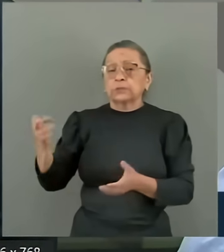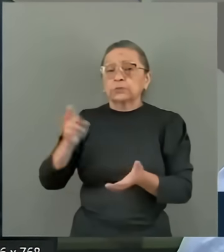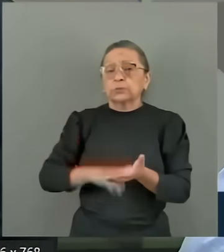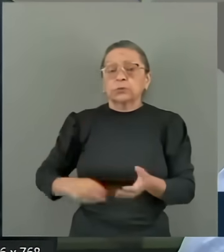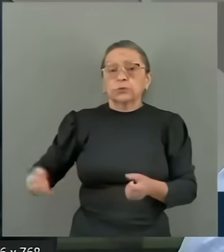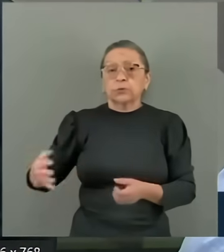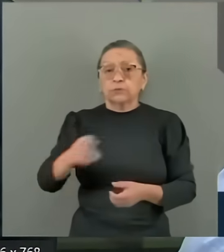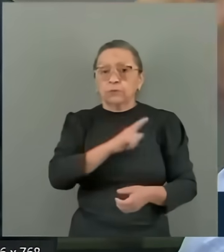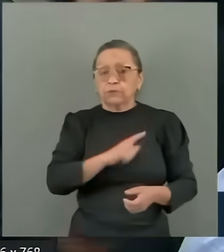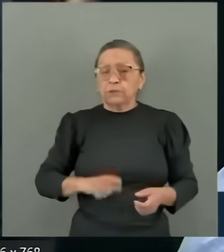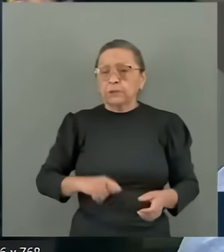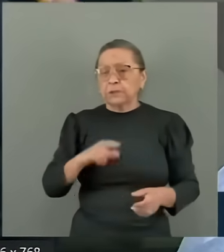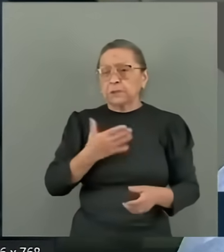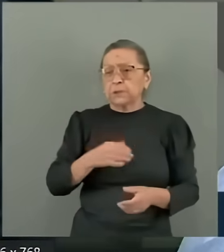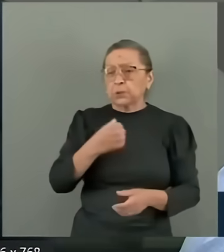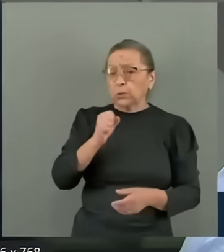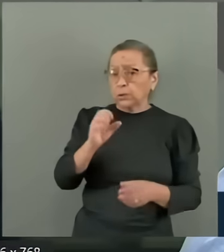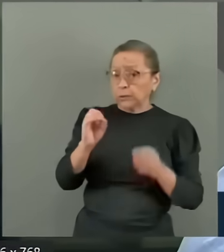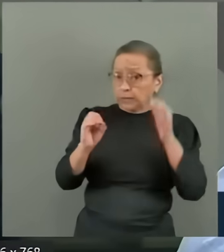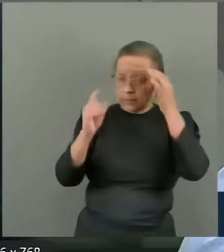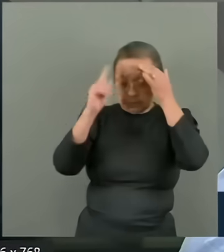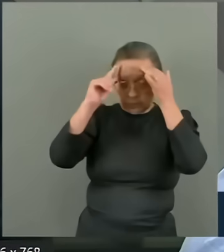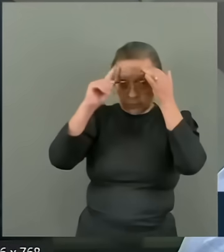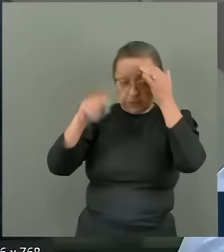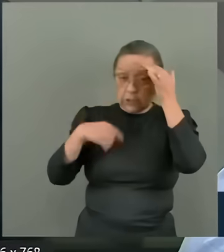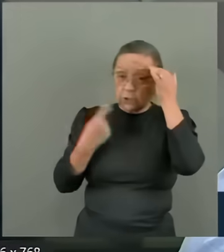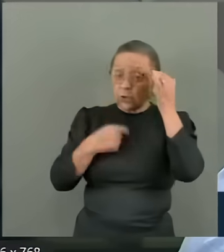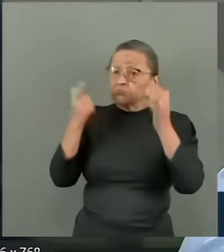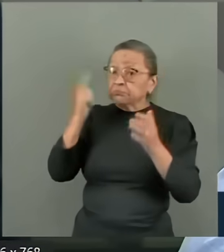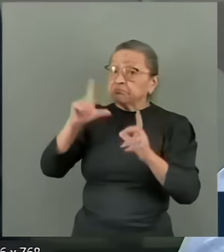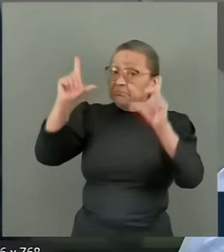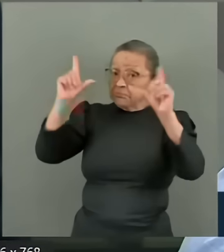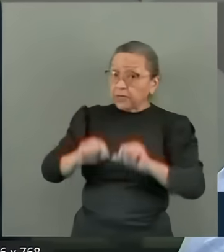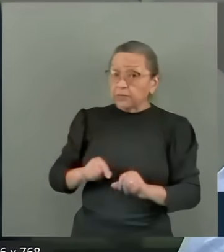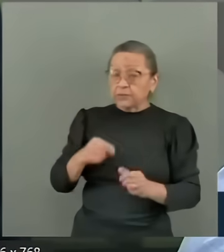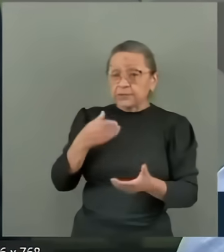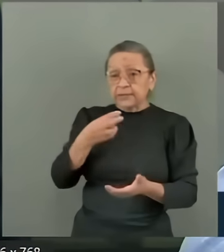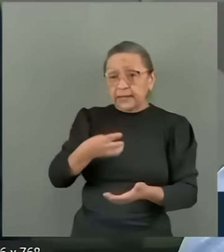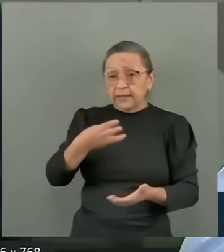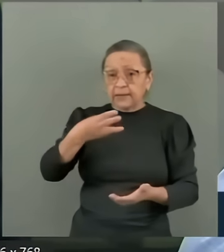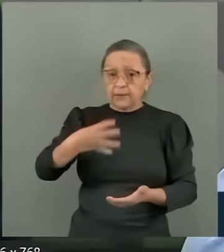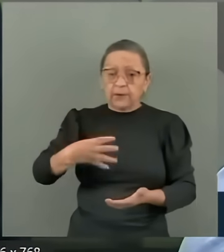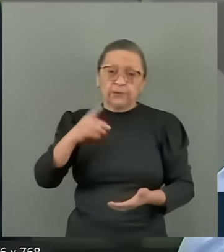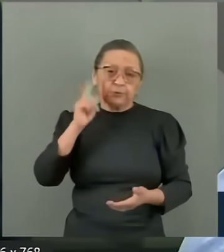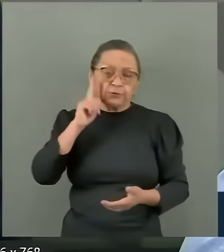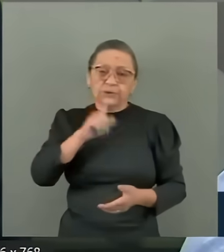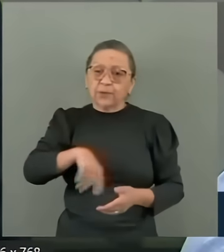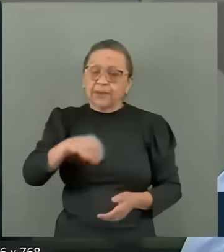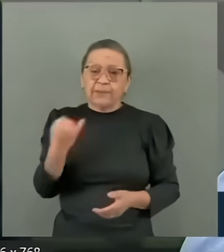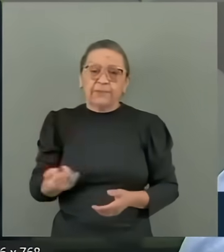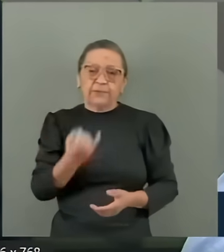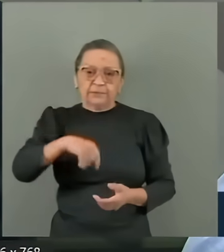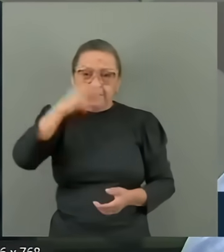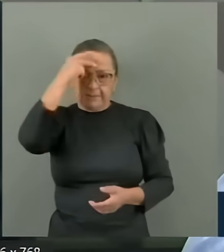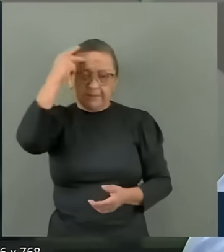aproximadamente 80 dias. Nós chegamos a 34 dias. E isso é importante para as pessoas.